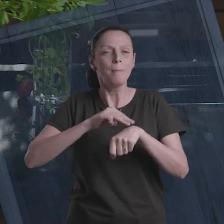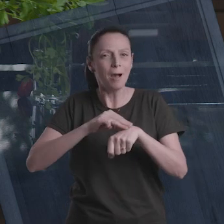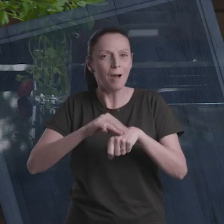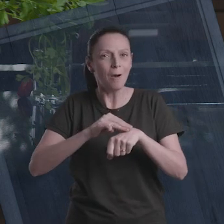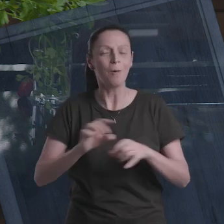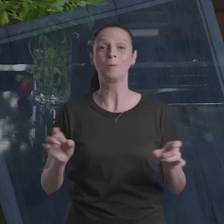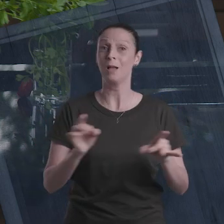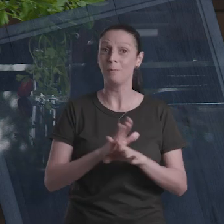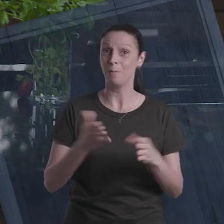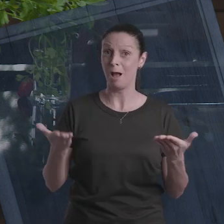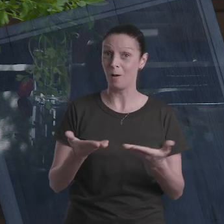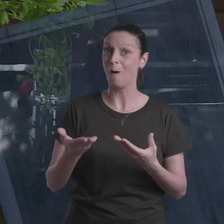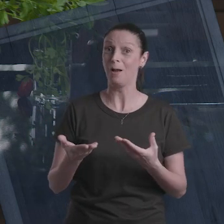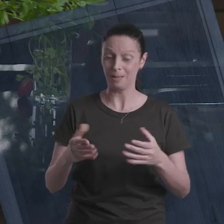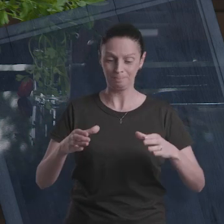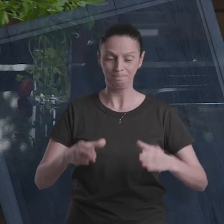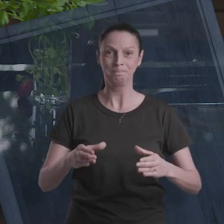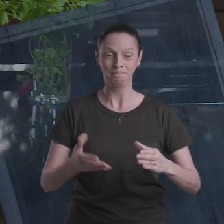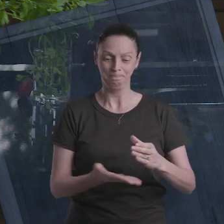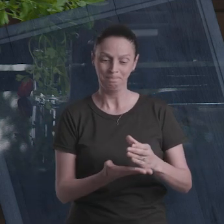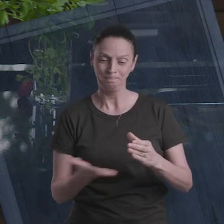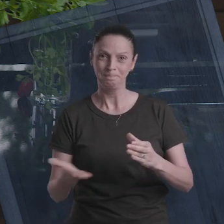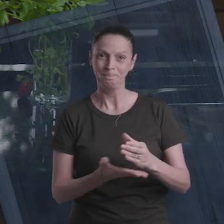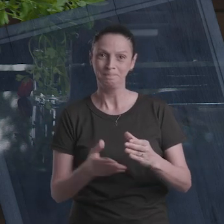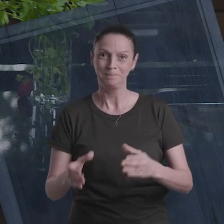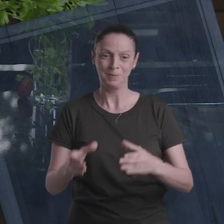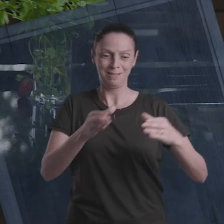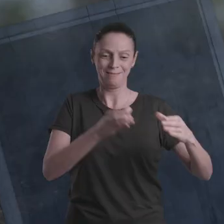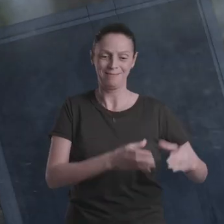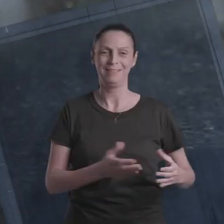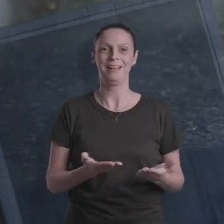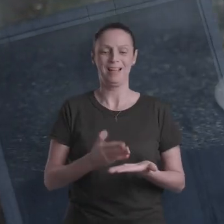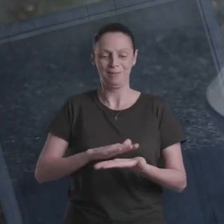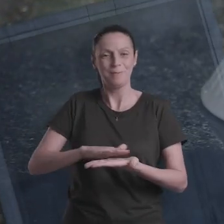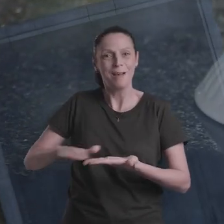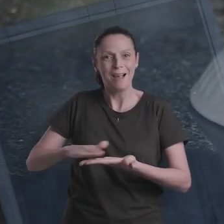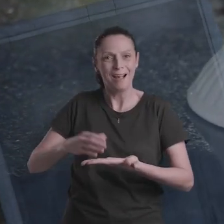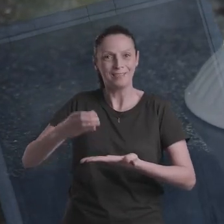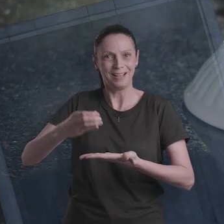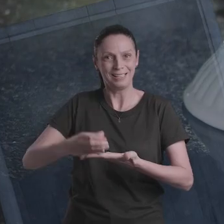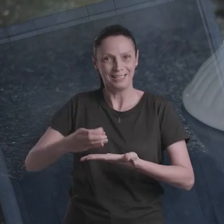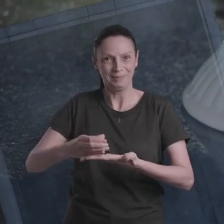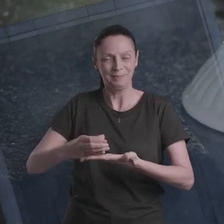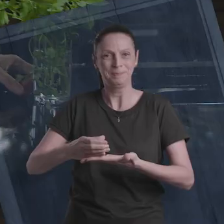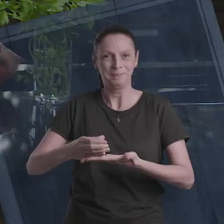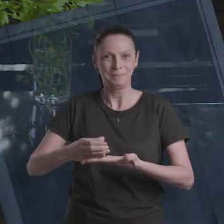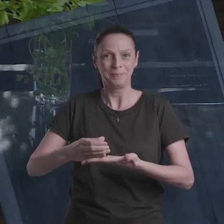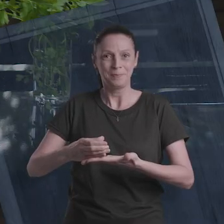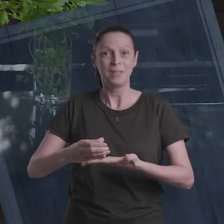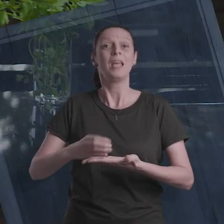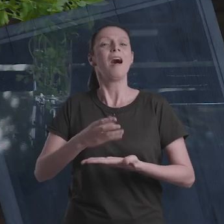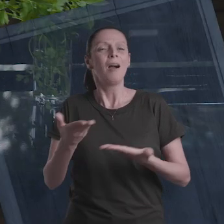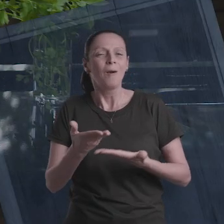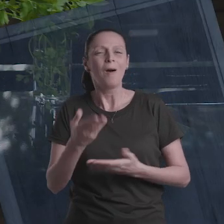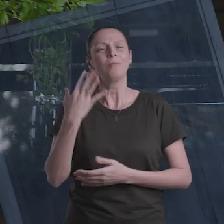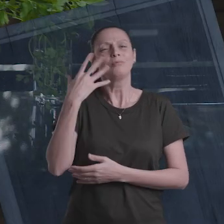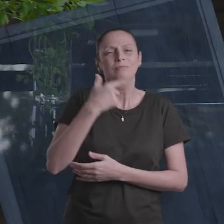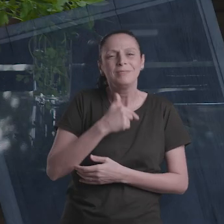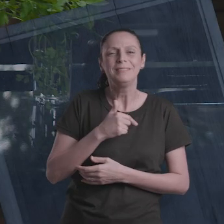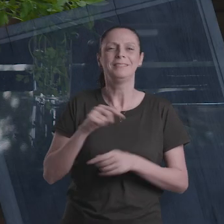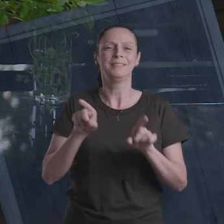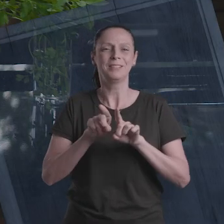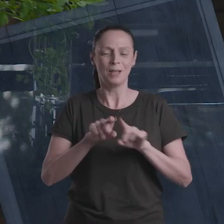pronta a nossa quiche. Agora vamos desenformá-la? Vamos decorar, fazer